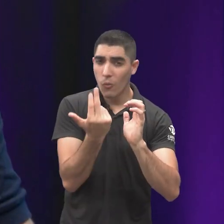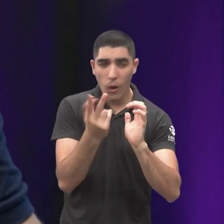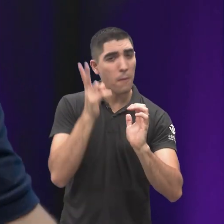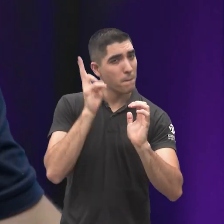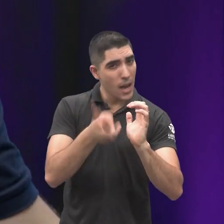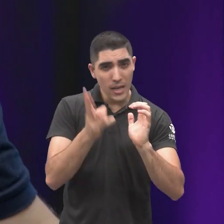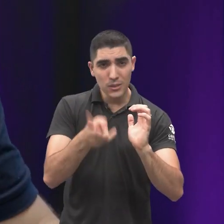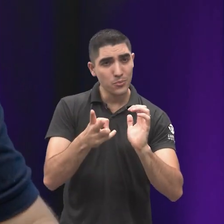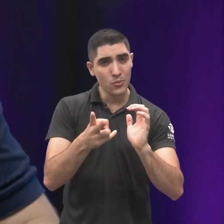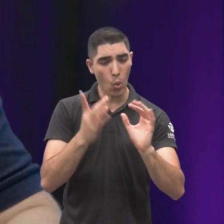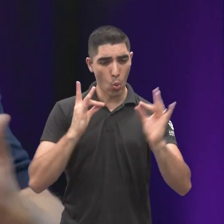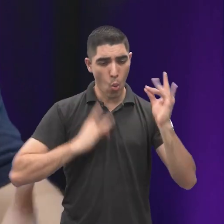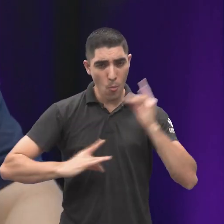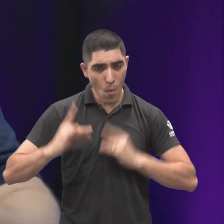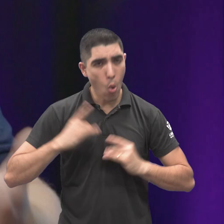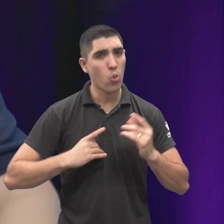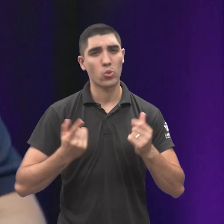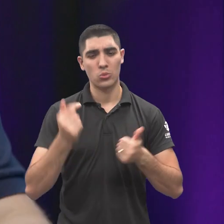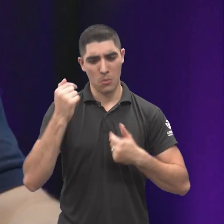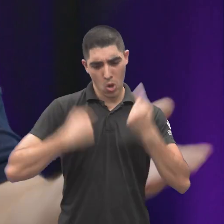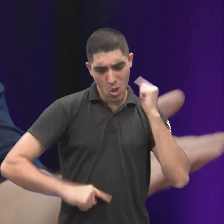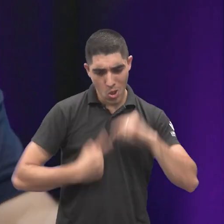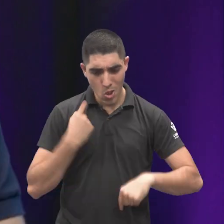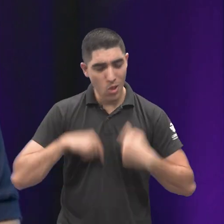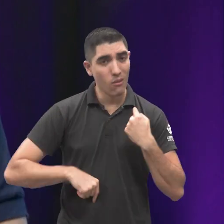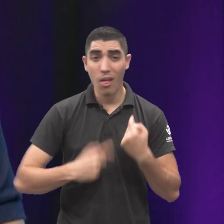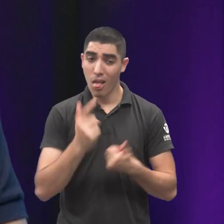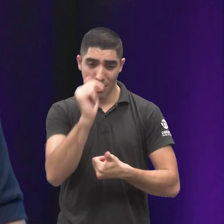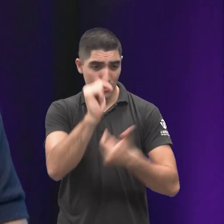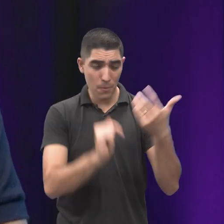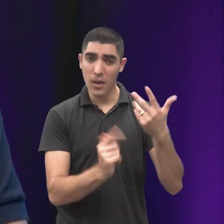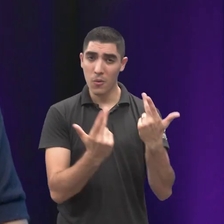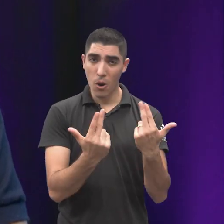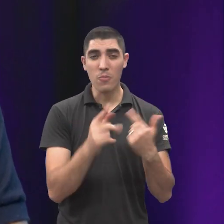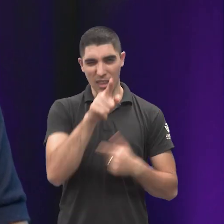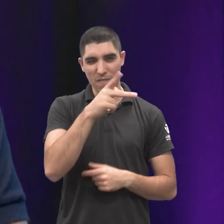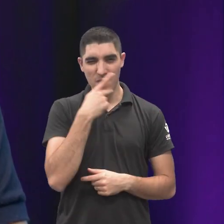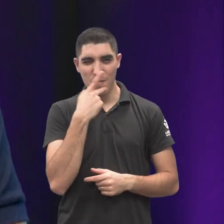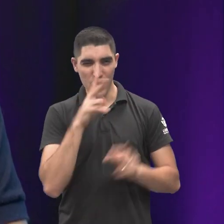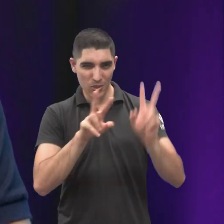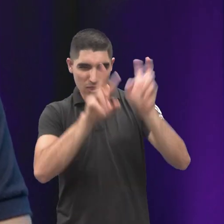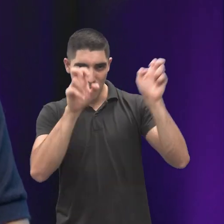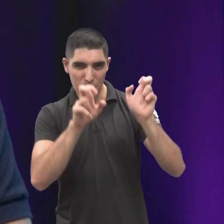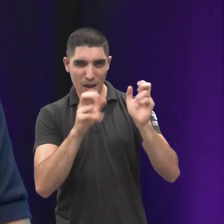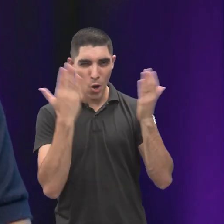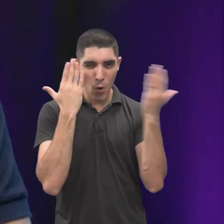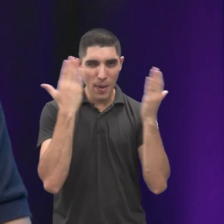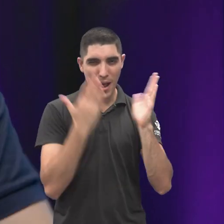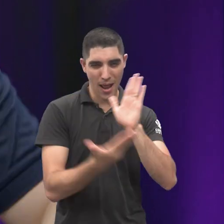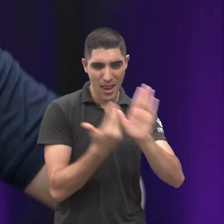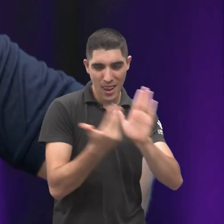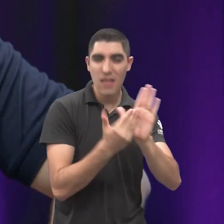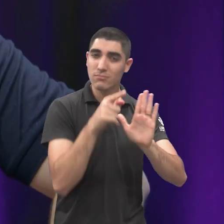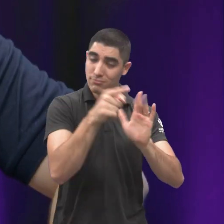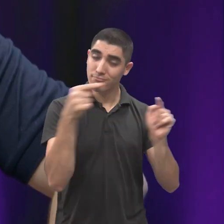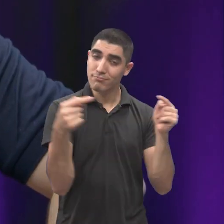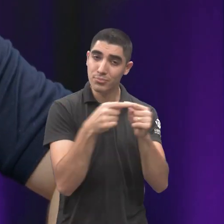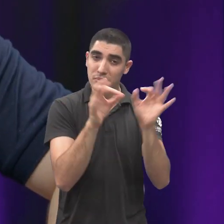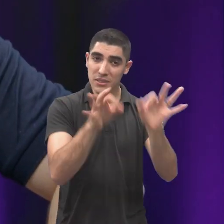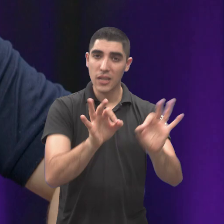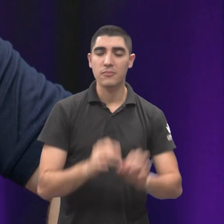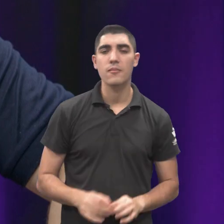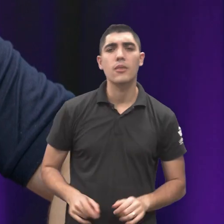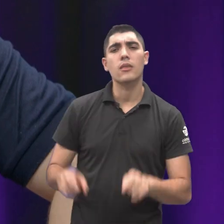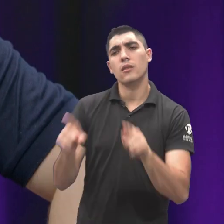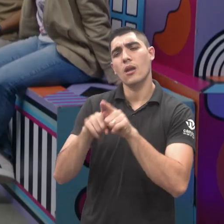desde sempre. A gente só vai adaptando isso de formas diferentes. Então, esse comparativo do livro, eu acho que é super válido, sim, com certeza absoluta. E acho que é